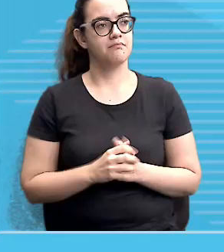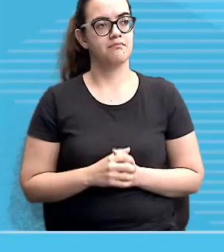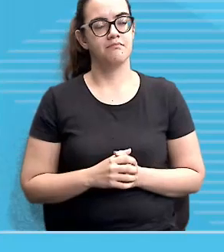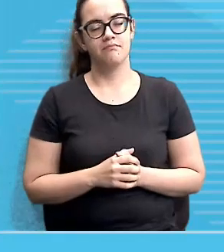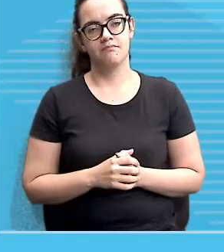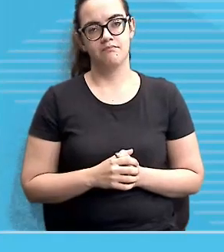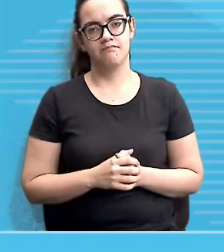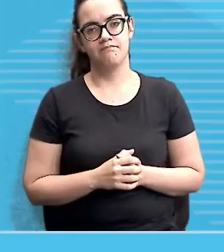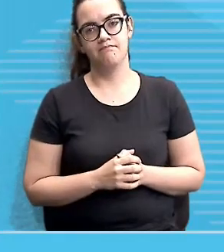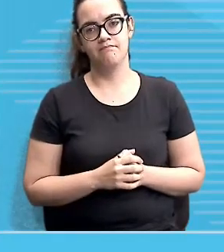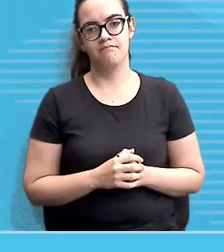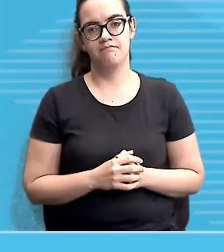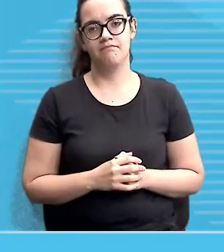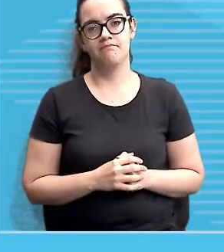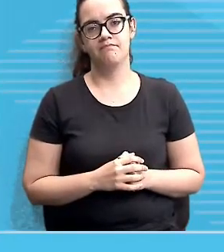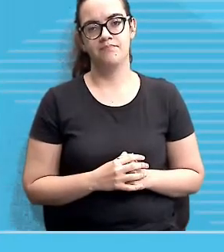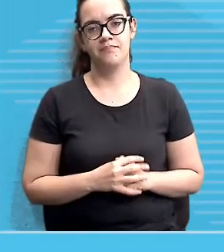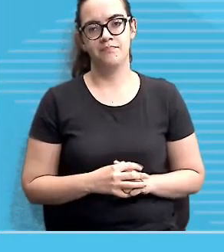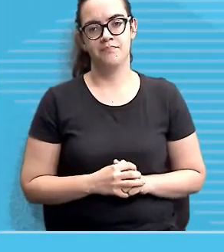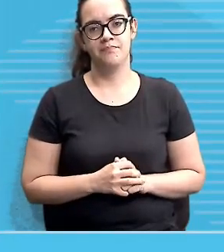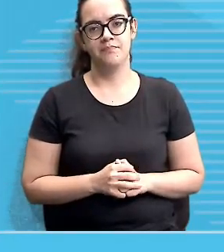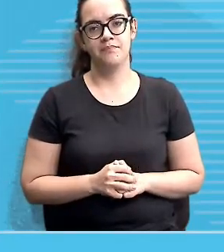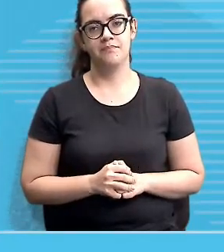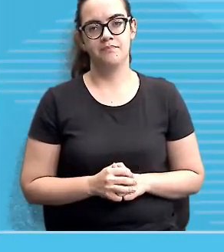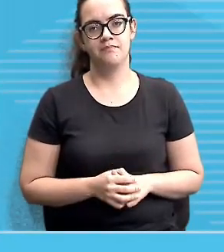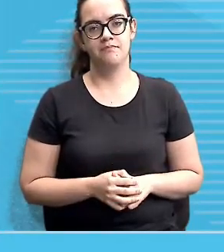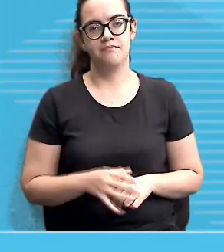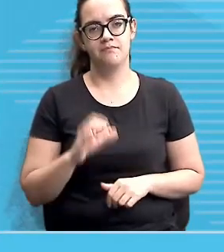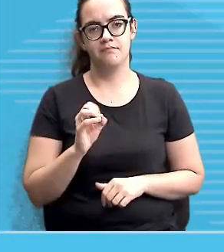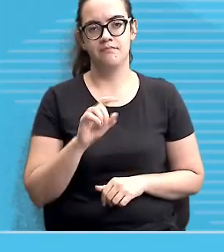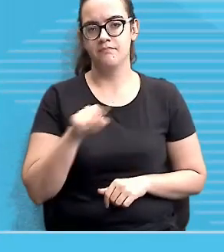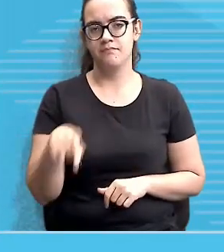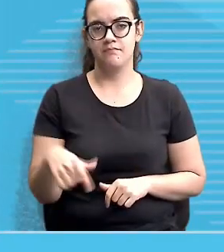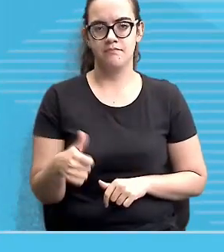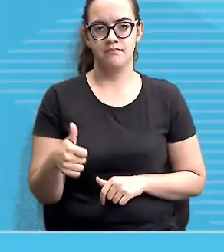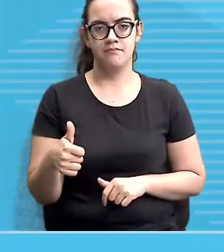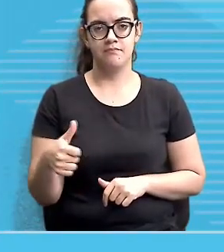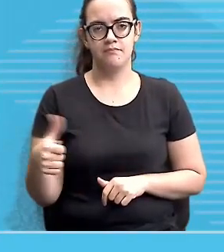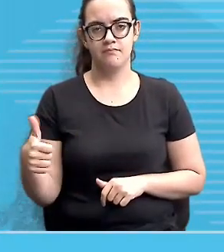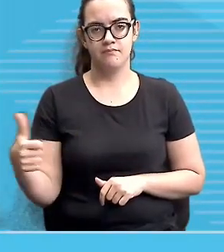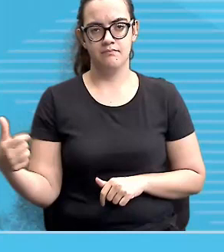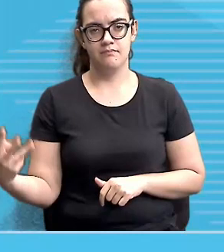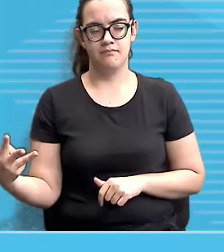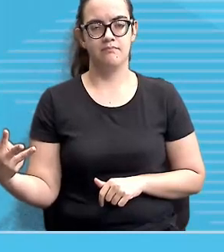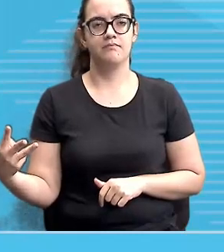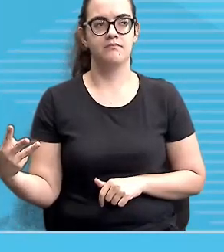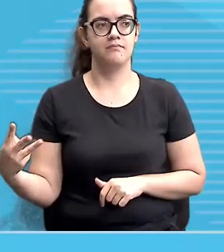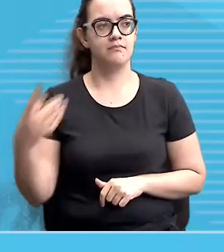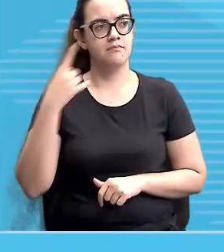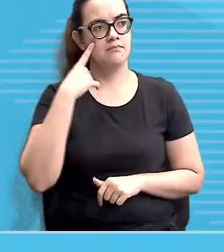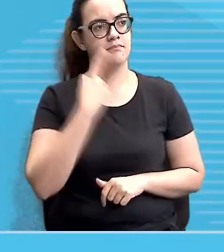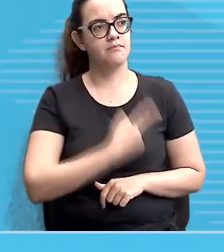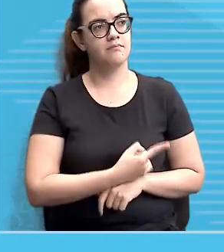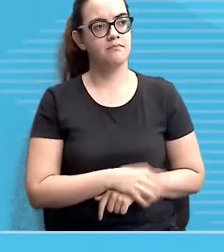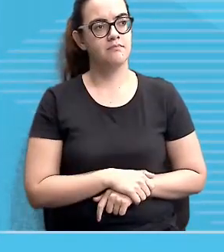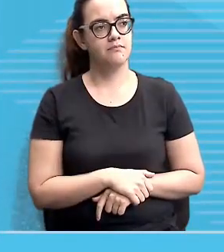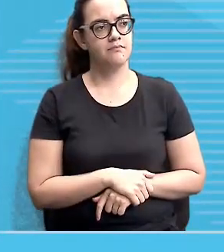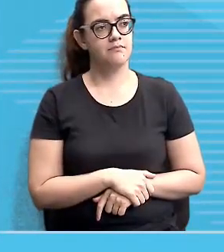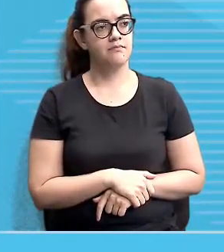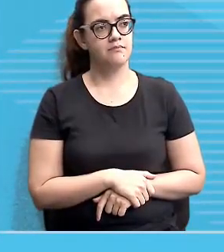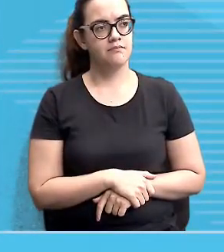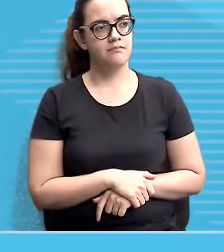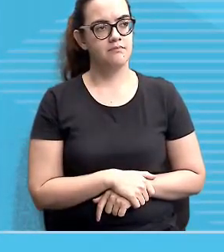10, 113 é o calor específico desse material